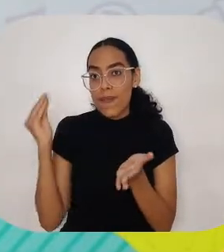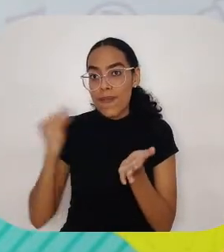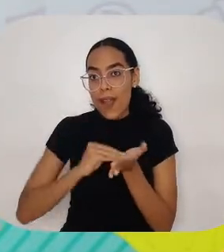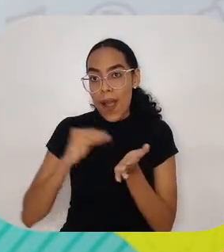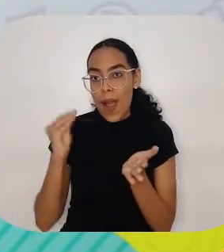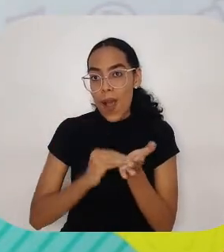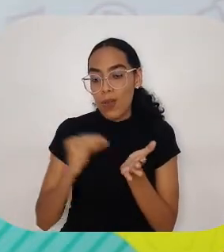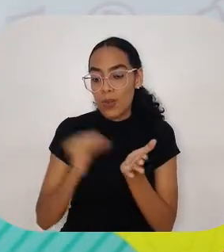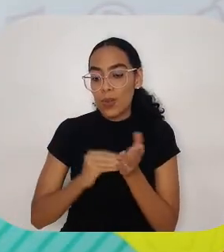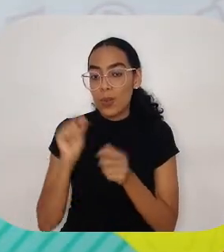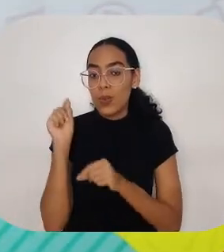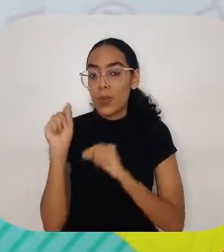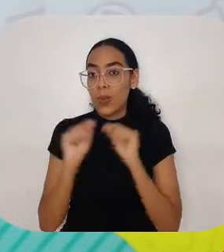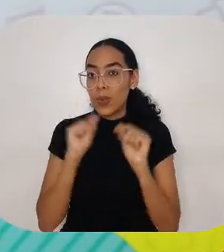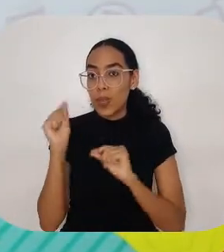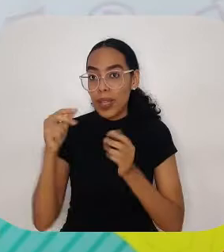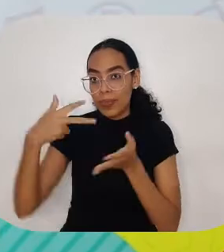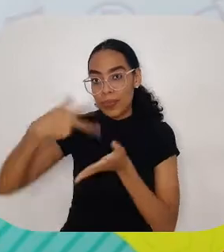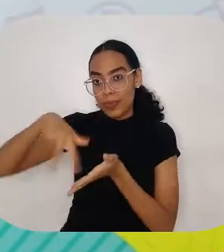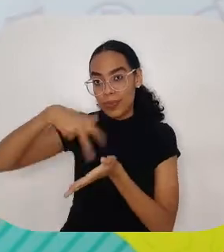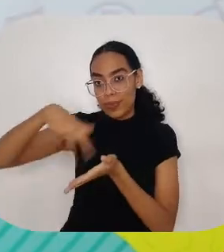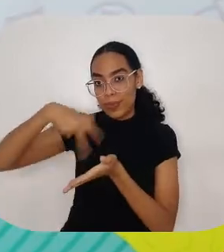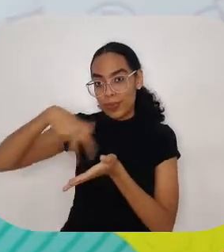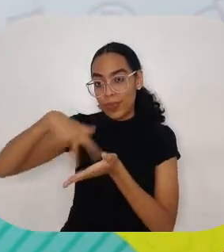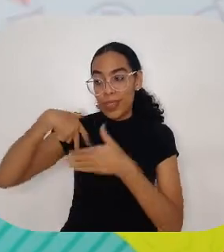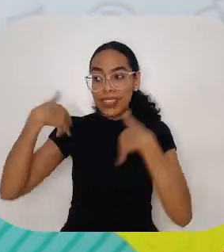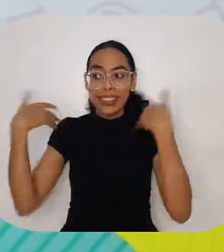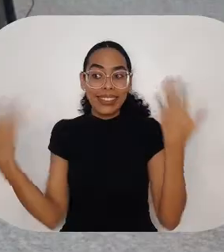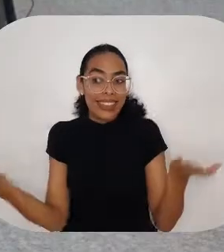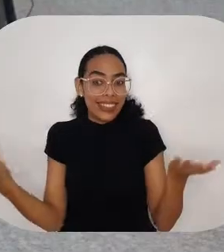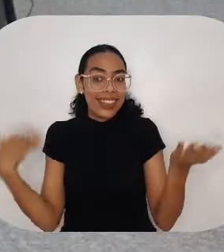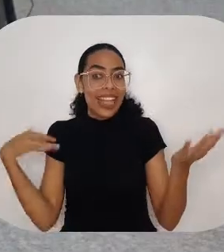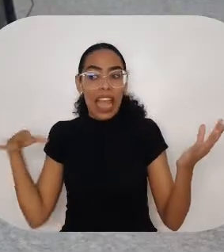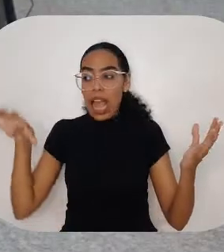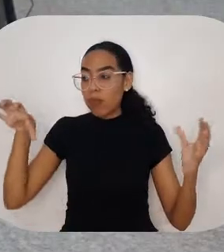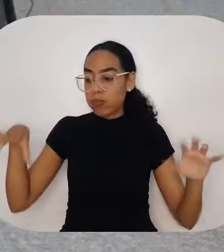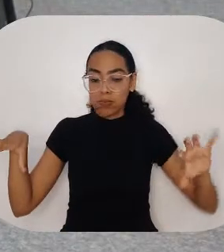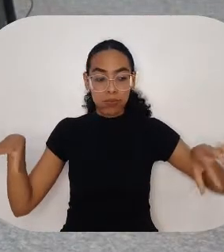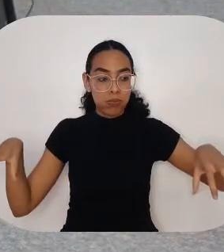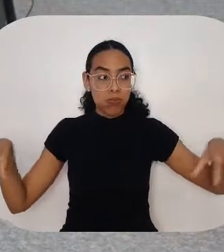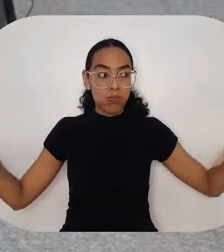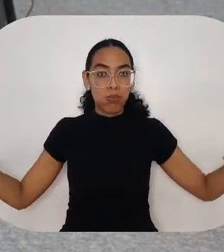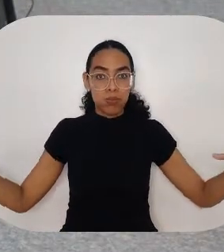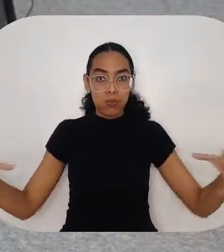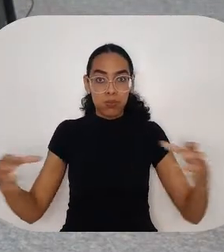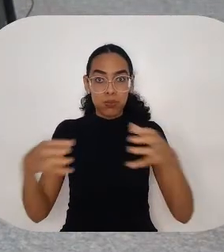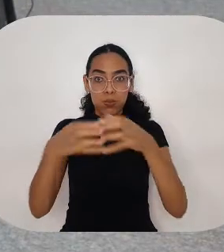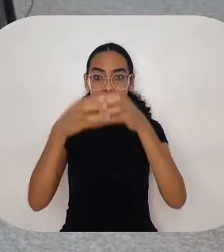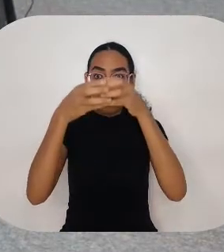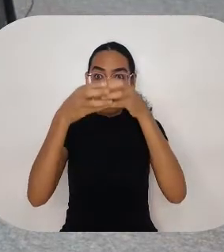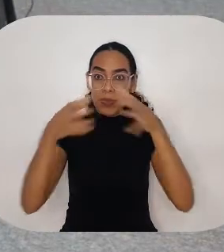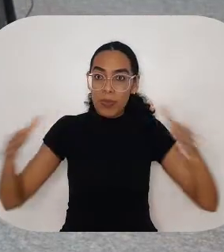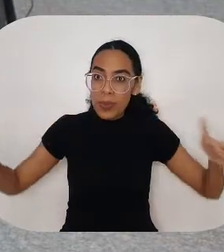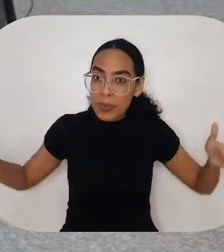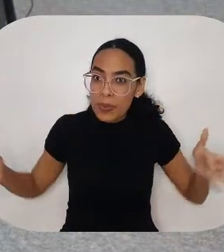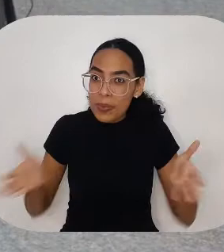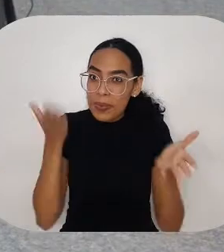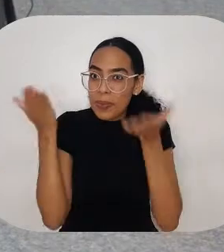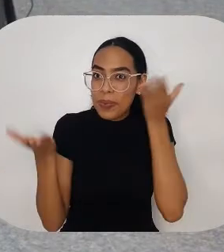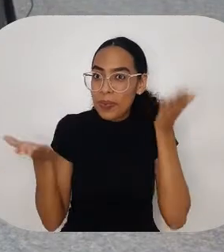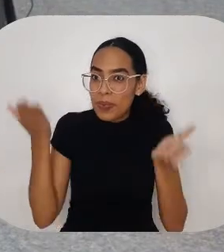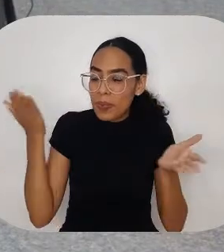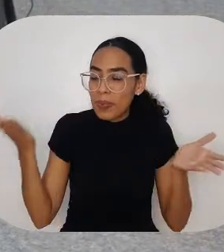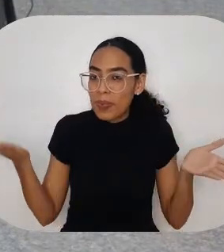quadrilha. Quadrilha. E foi aí que o lado de cá se juntou com o lado de lá e juntos eles fizeram a